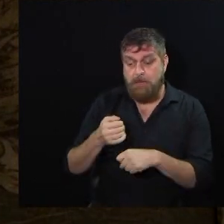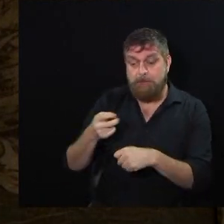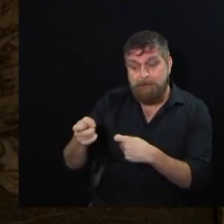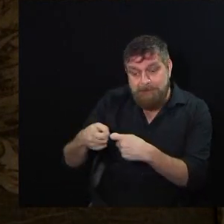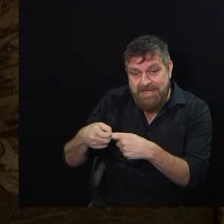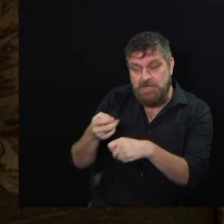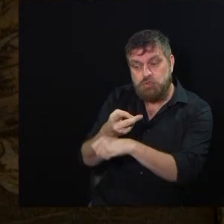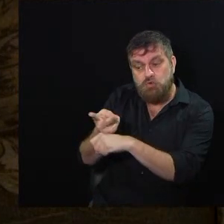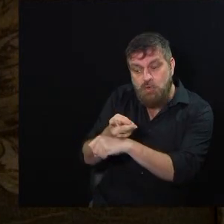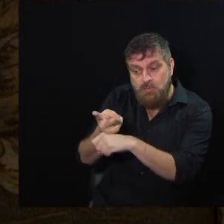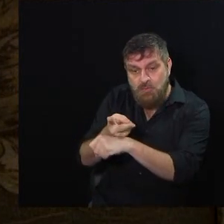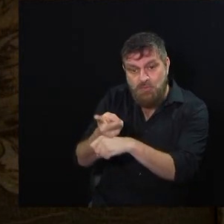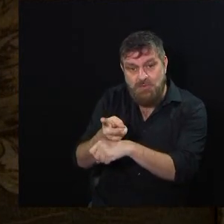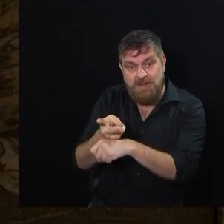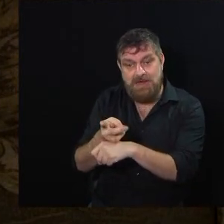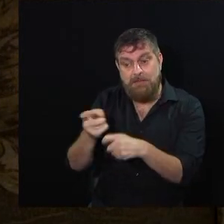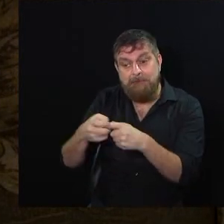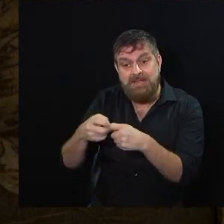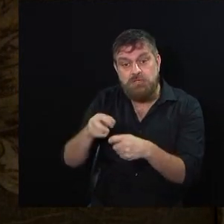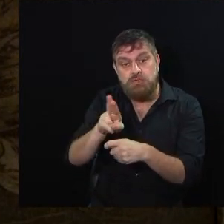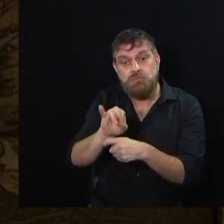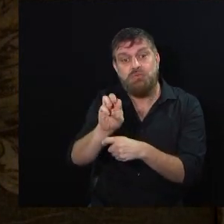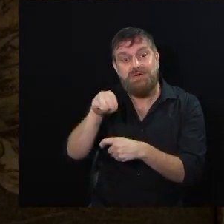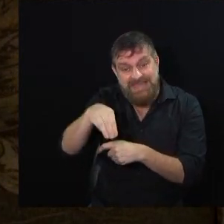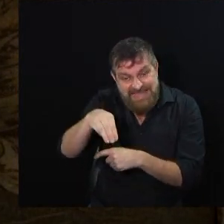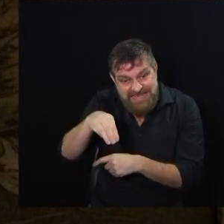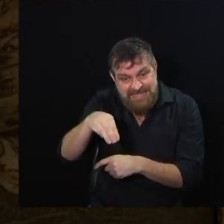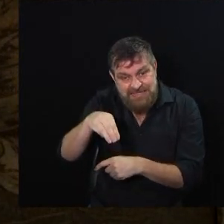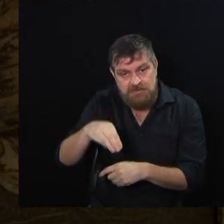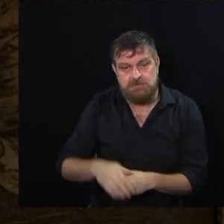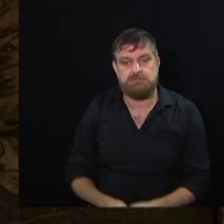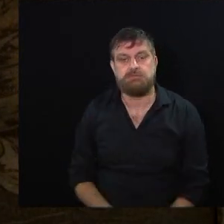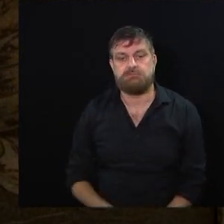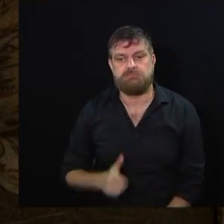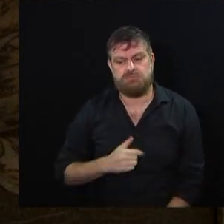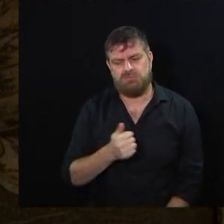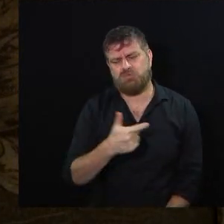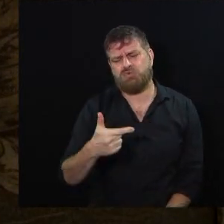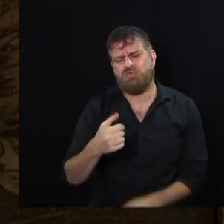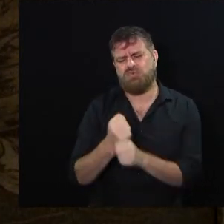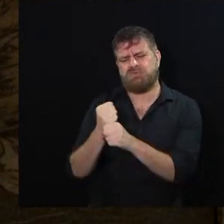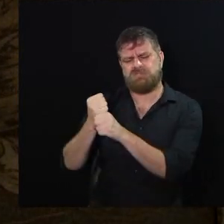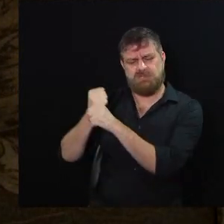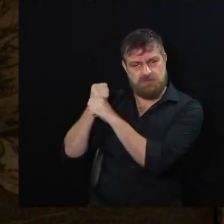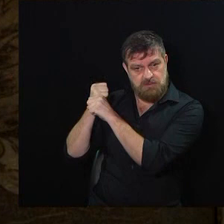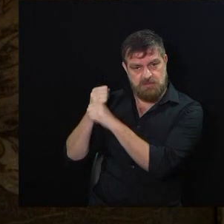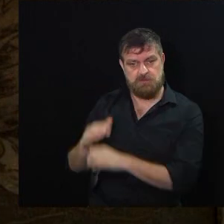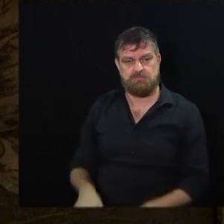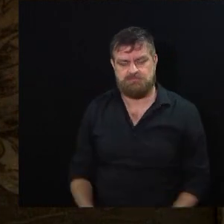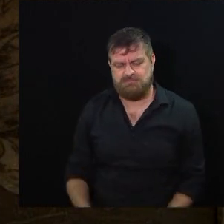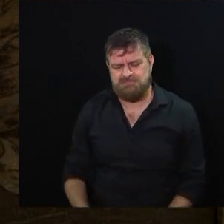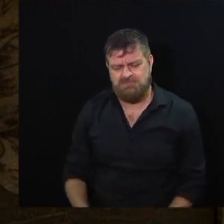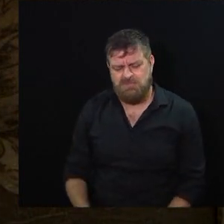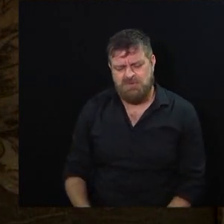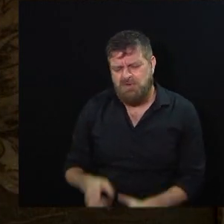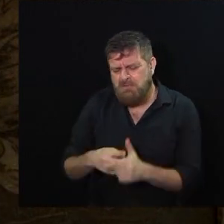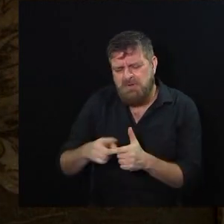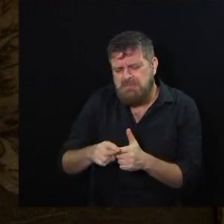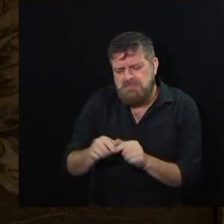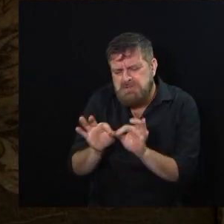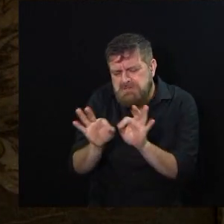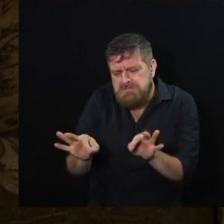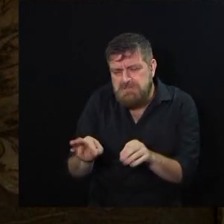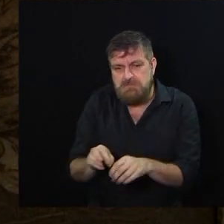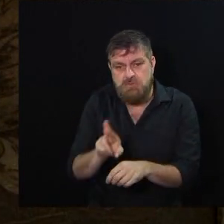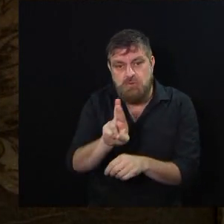você está com um problema no rim. Isso faz 12 anos. Pequeno problema. Eu fui, realmente,